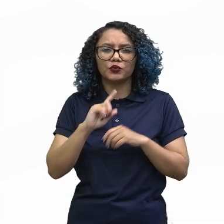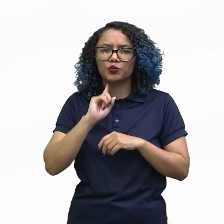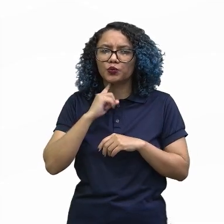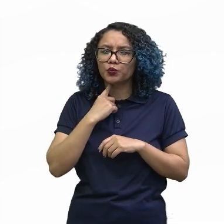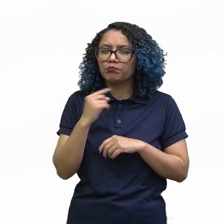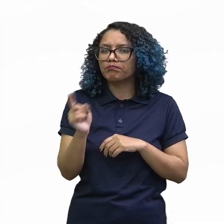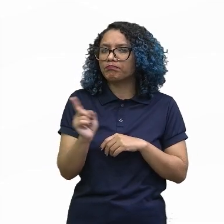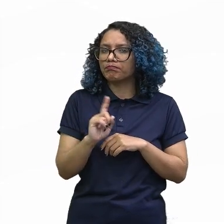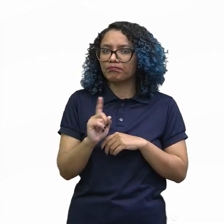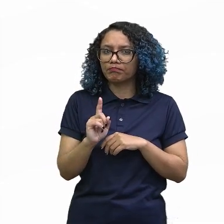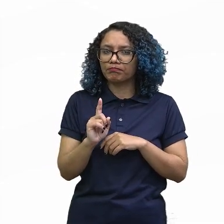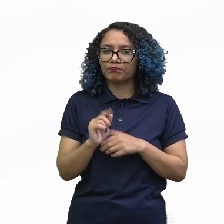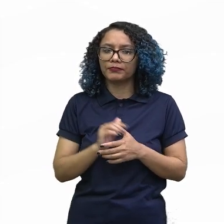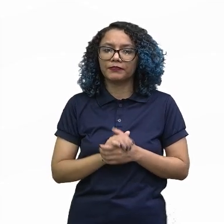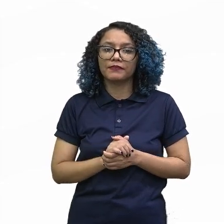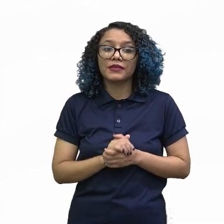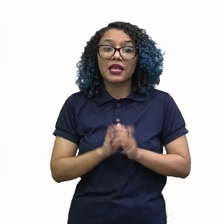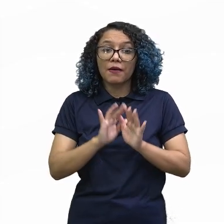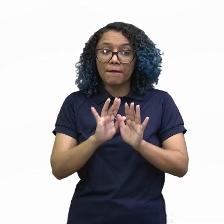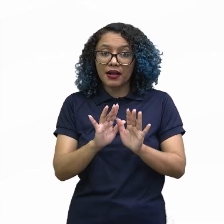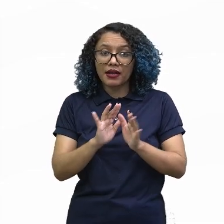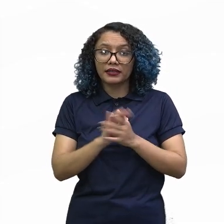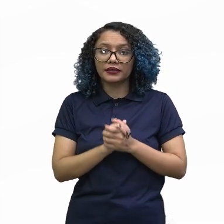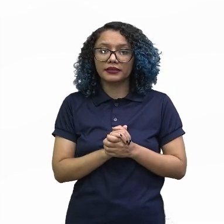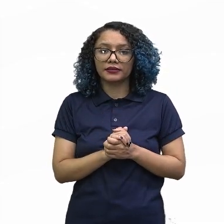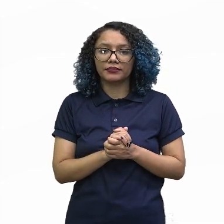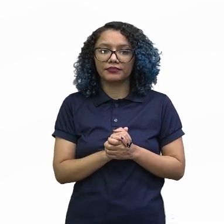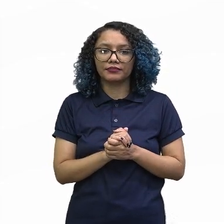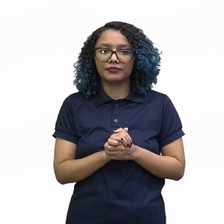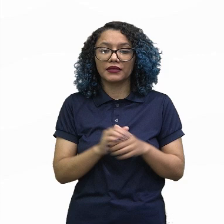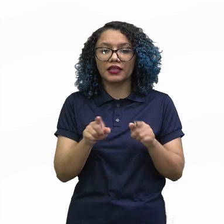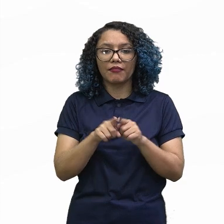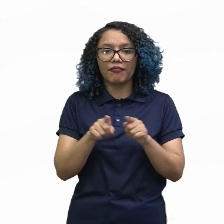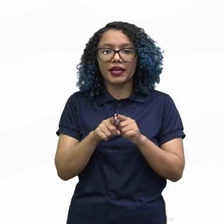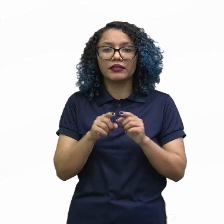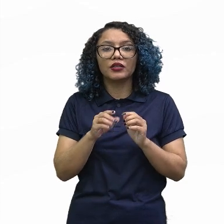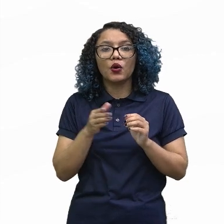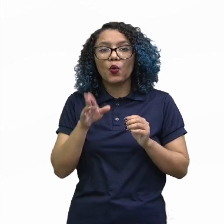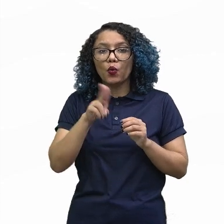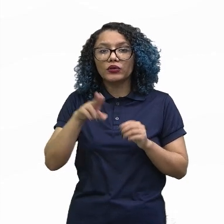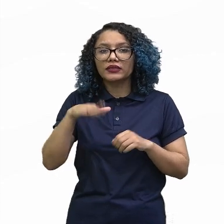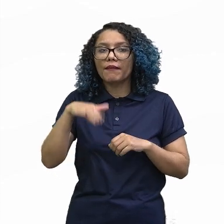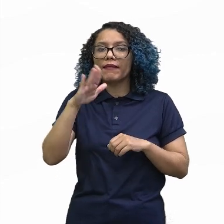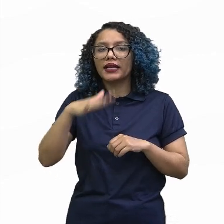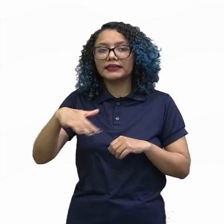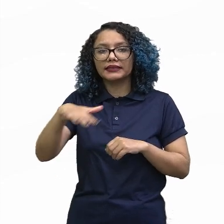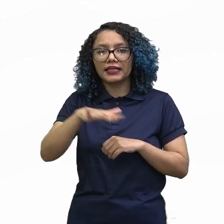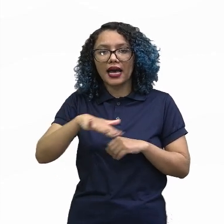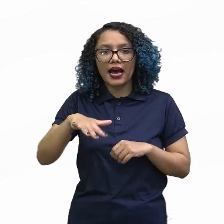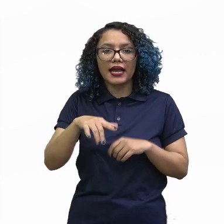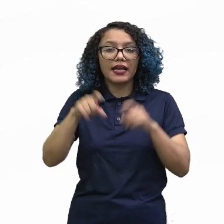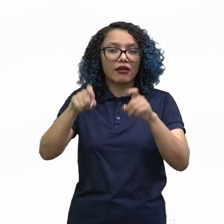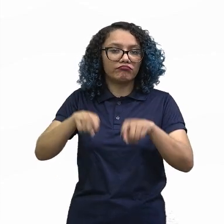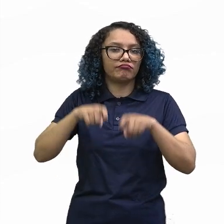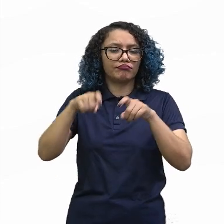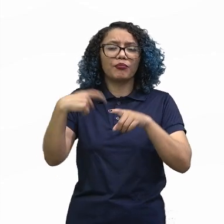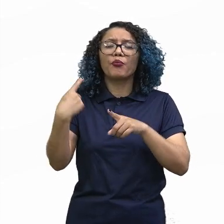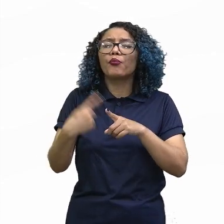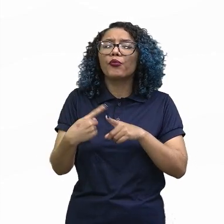porém é mais restrito ao setor agrícola, devido à